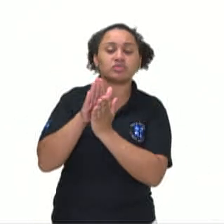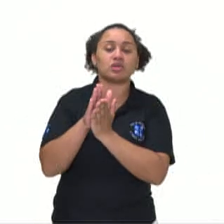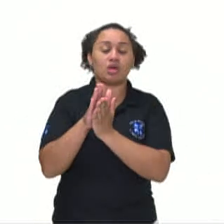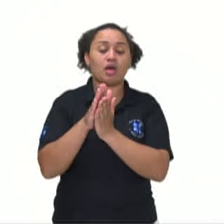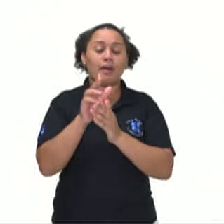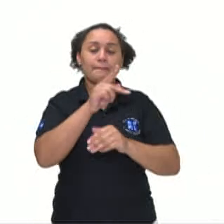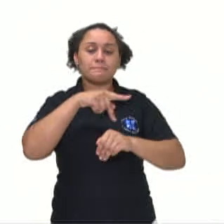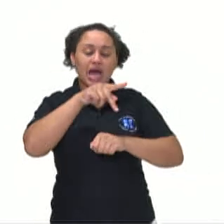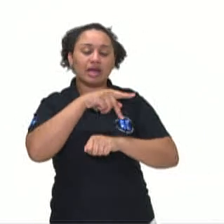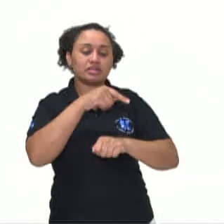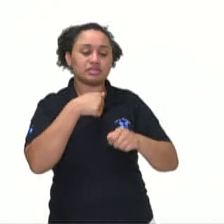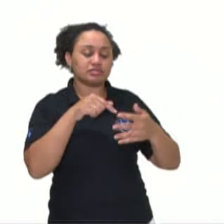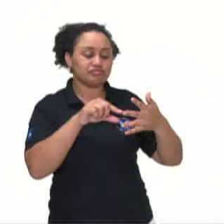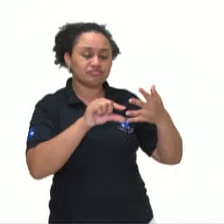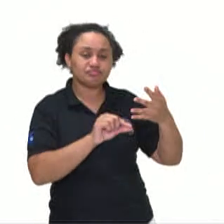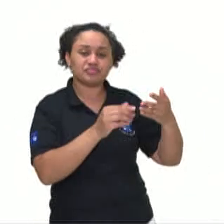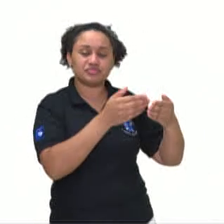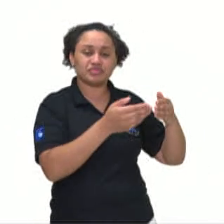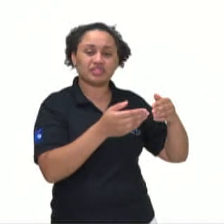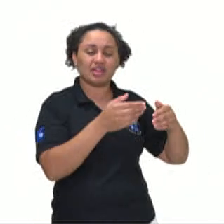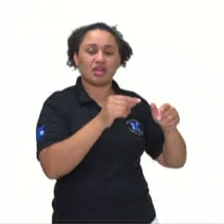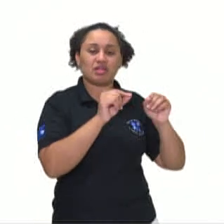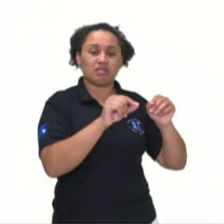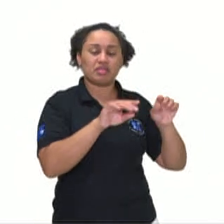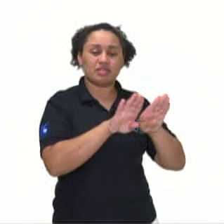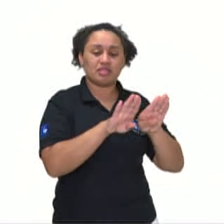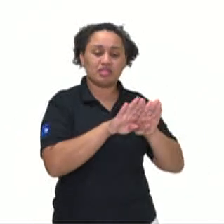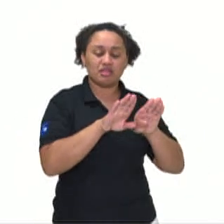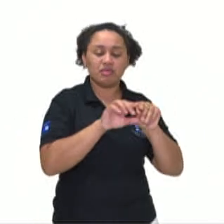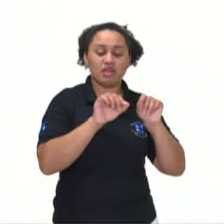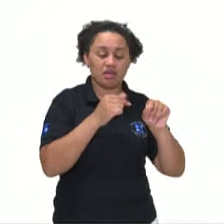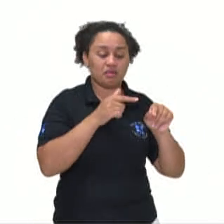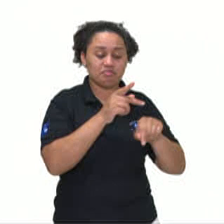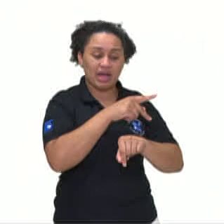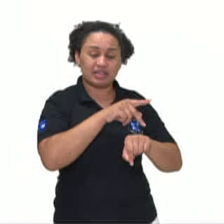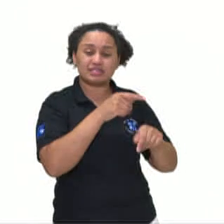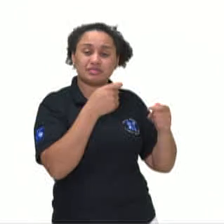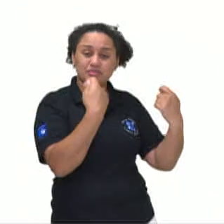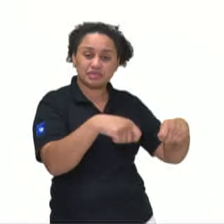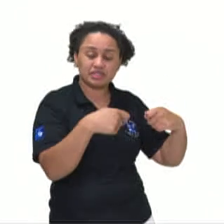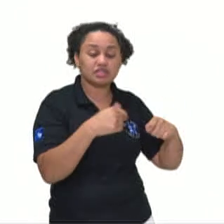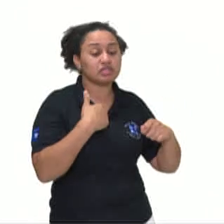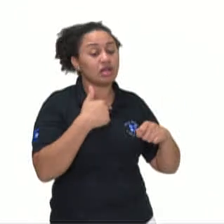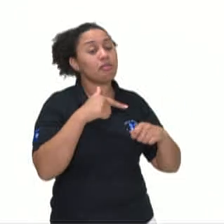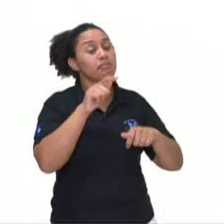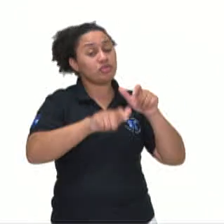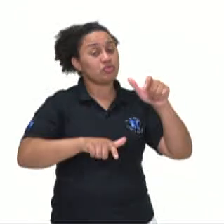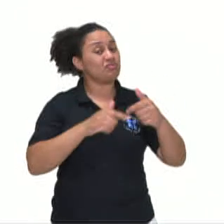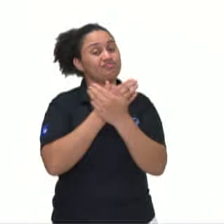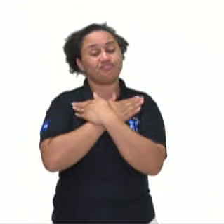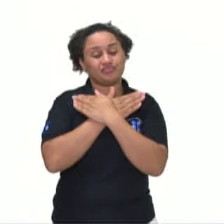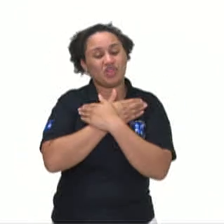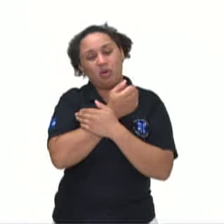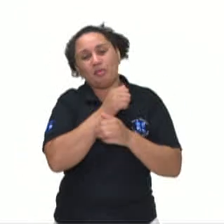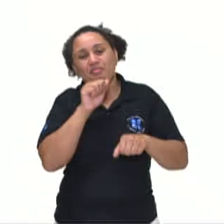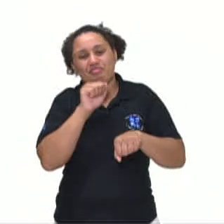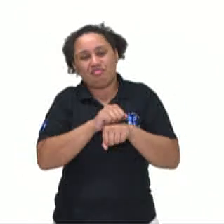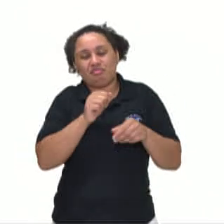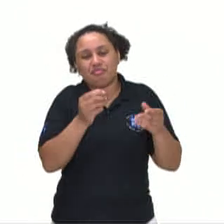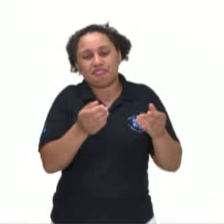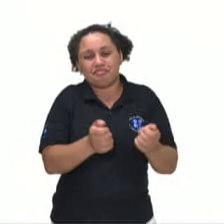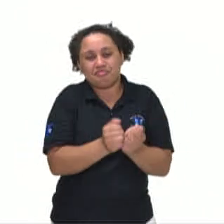países subdesenvolvidos e nas economias emergentes. É comum que pessoas desempregadas ou de baixa renda